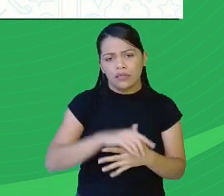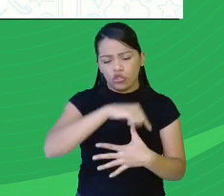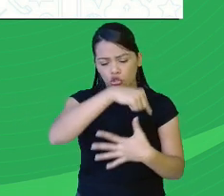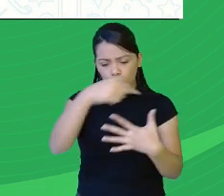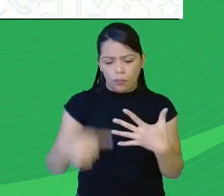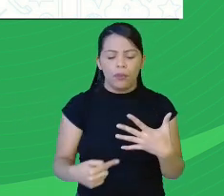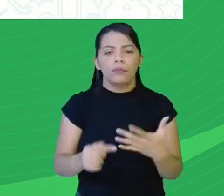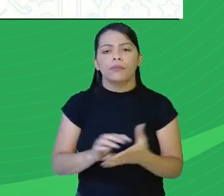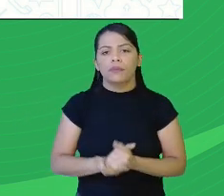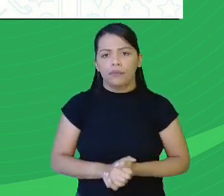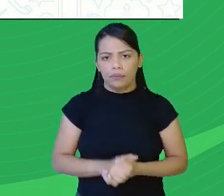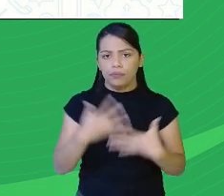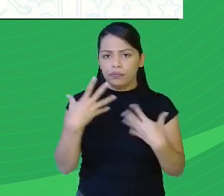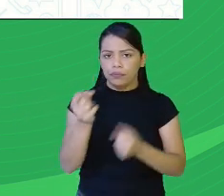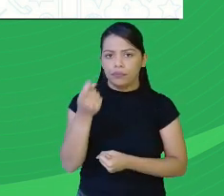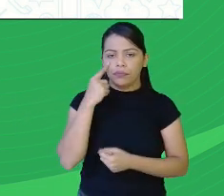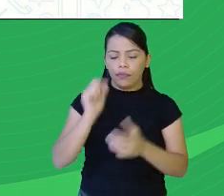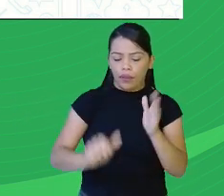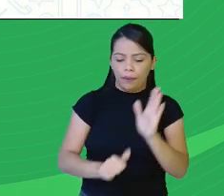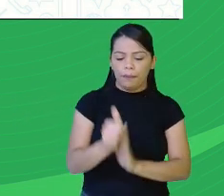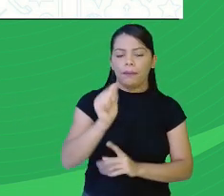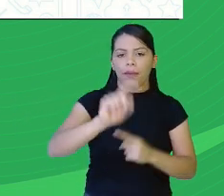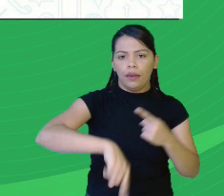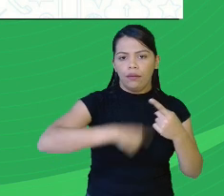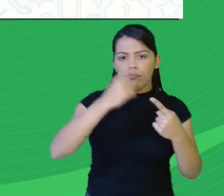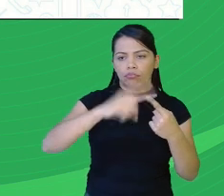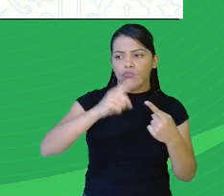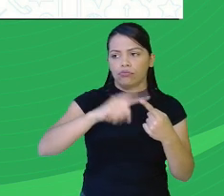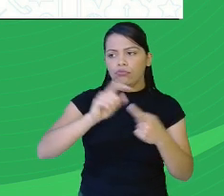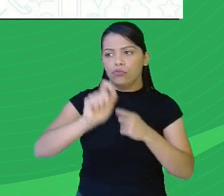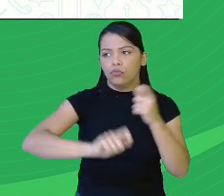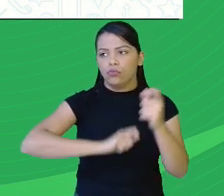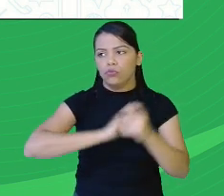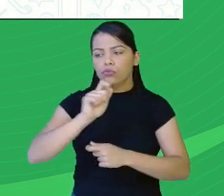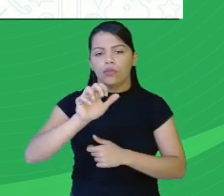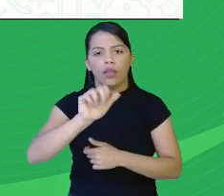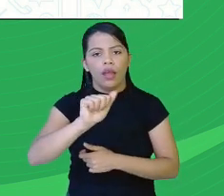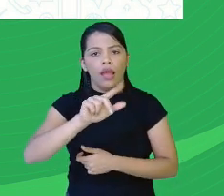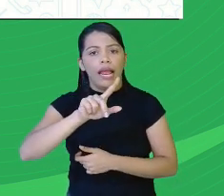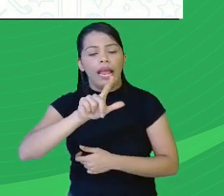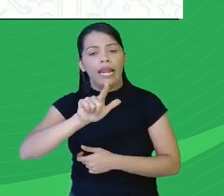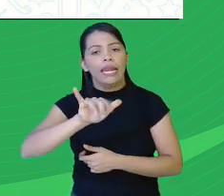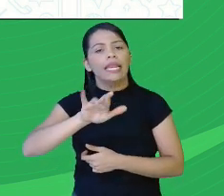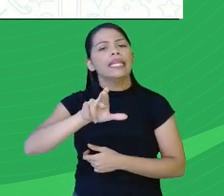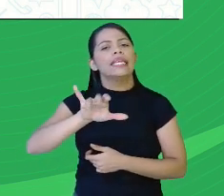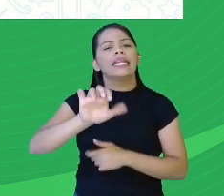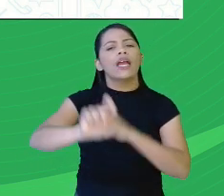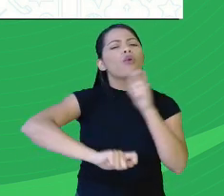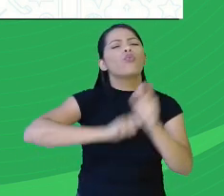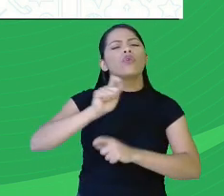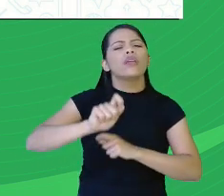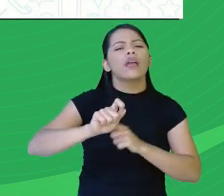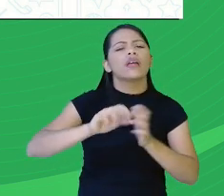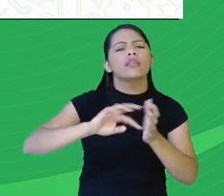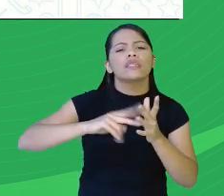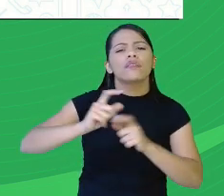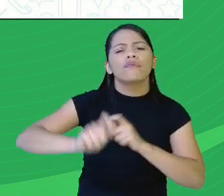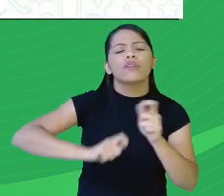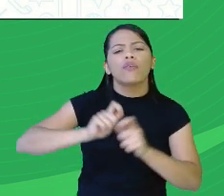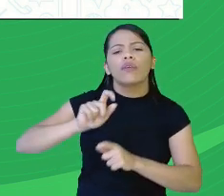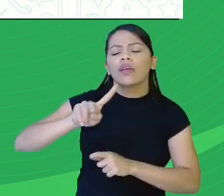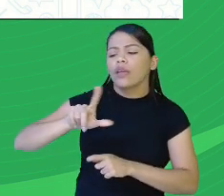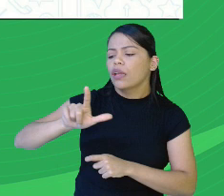ver aí a primeira classificação, que é a lírica. O que é isso? Em que o